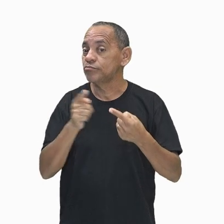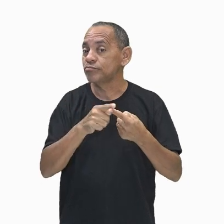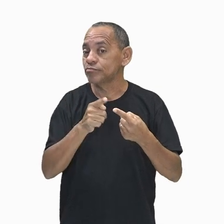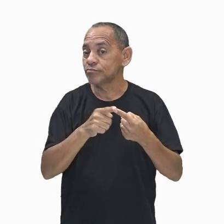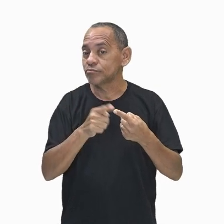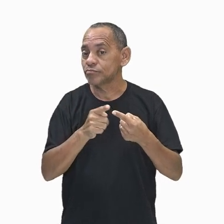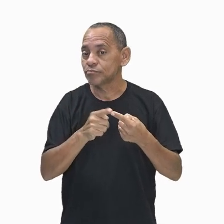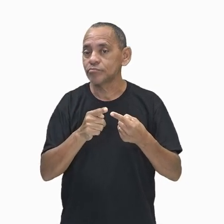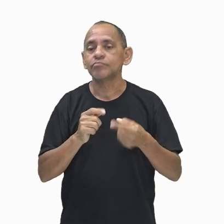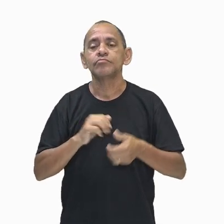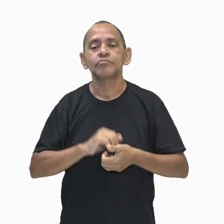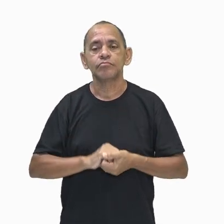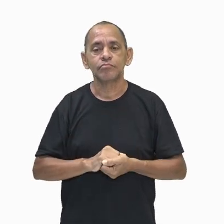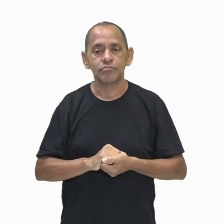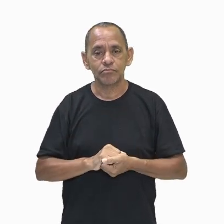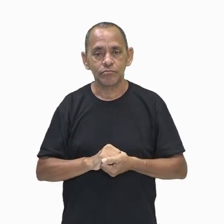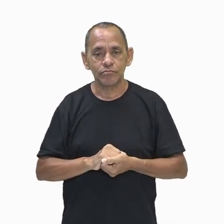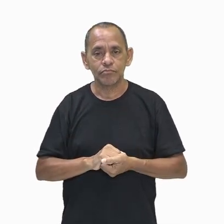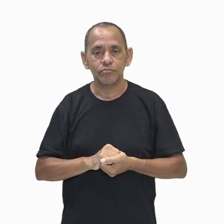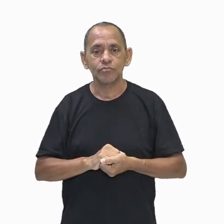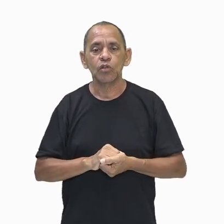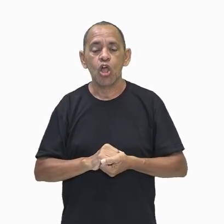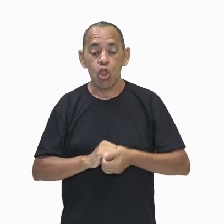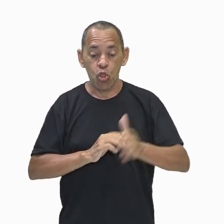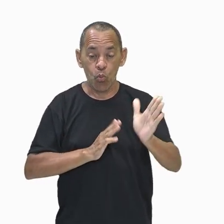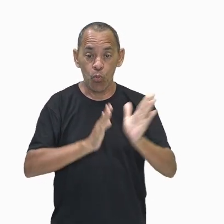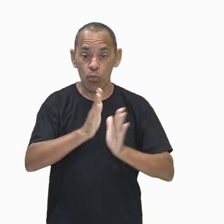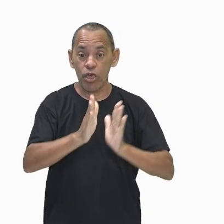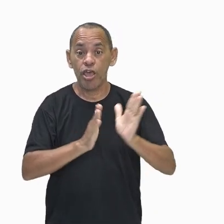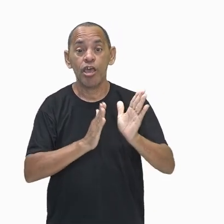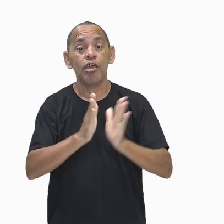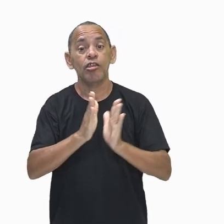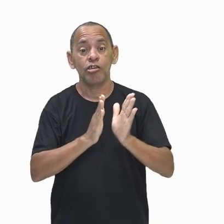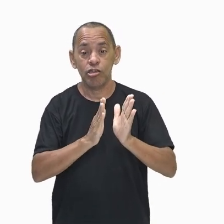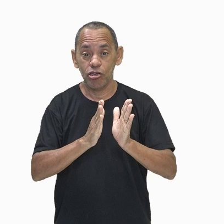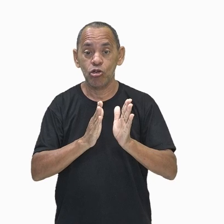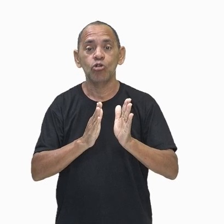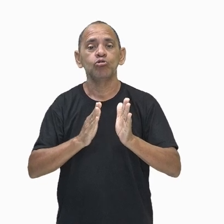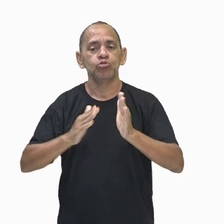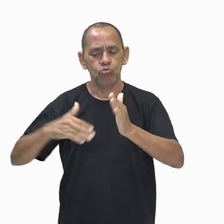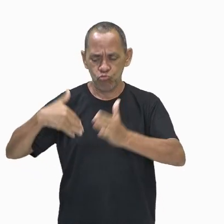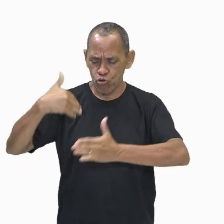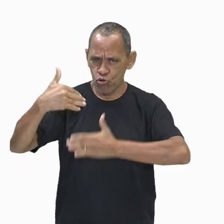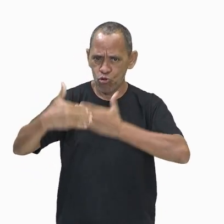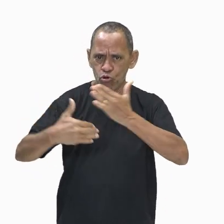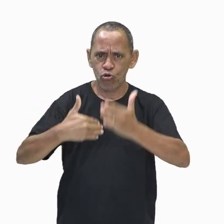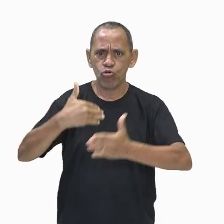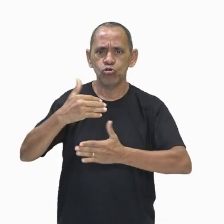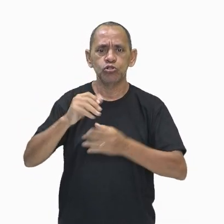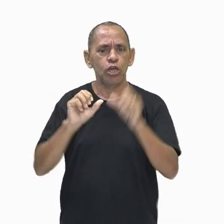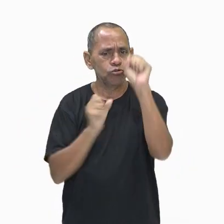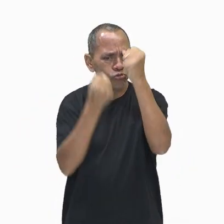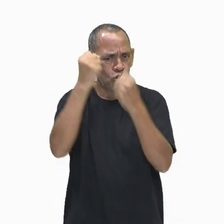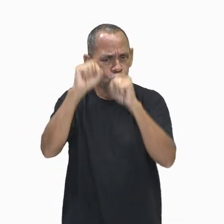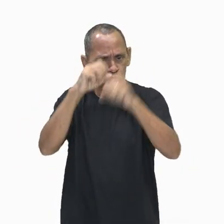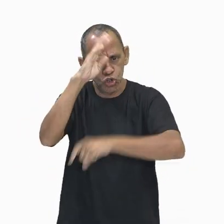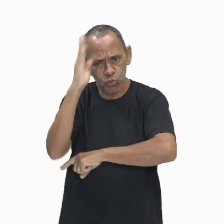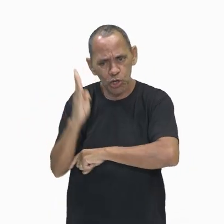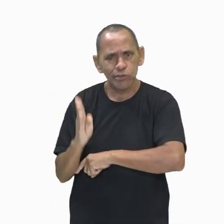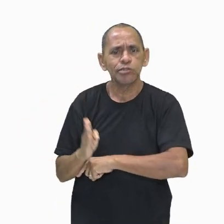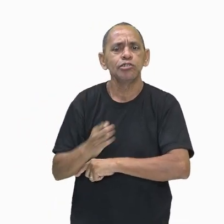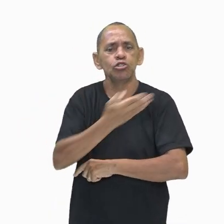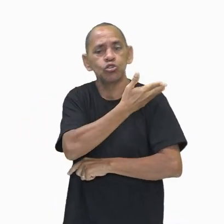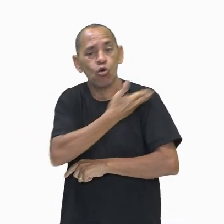A bossa nova desponta em meio ao processo de urbanização e industrialização do Brasil no governo